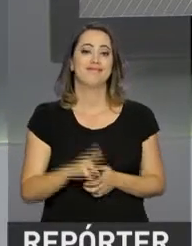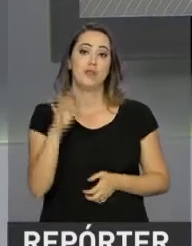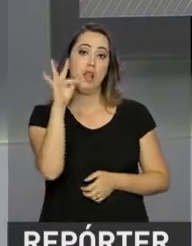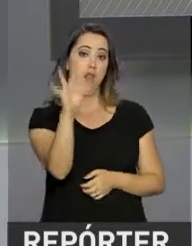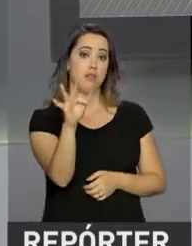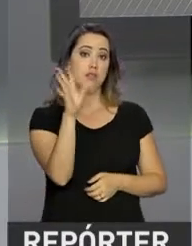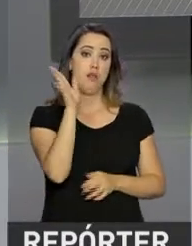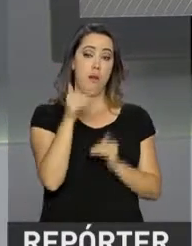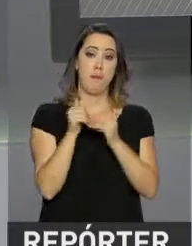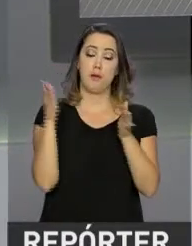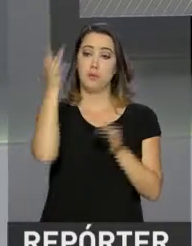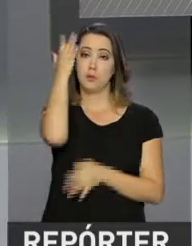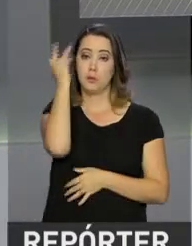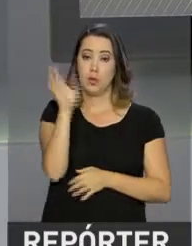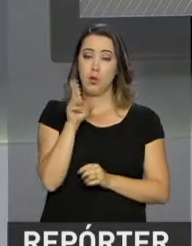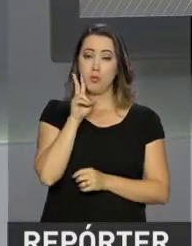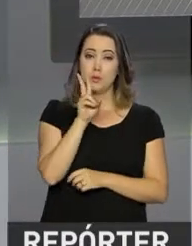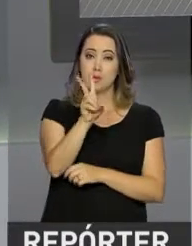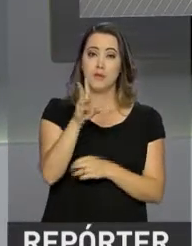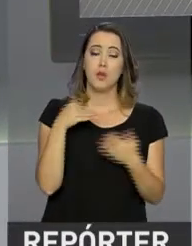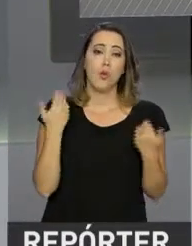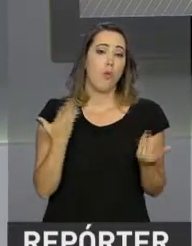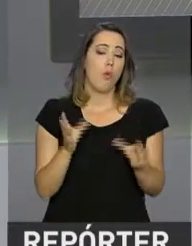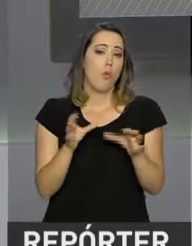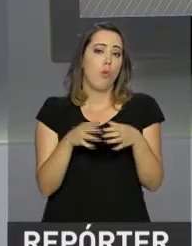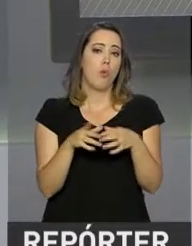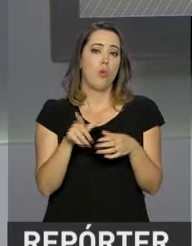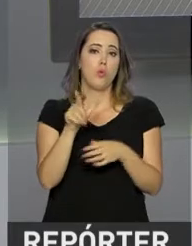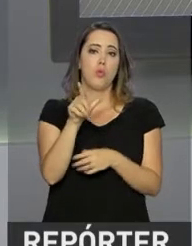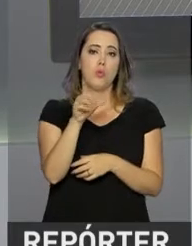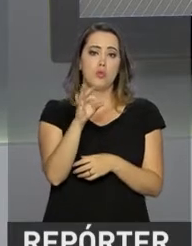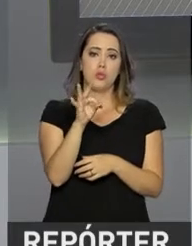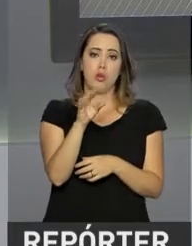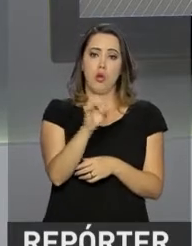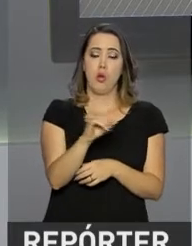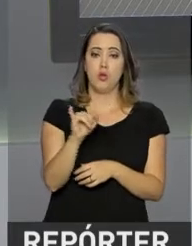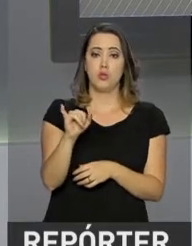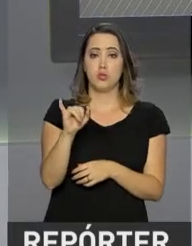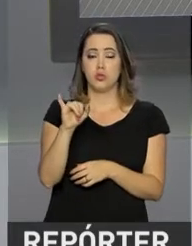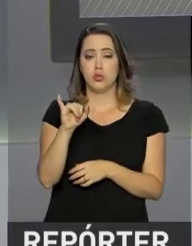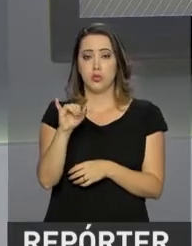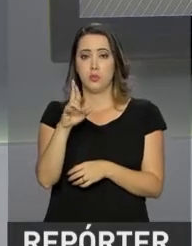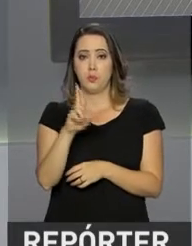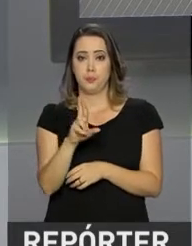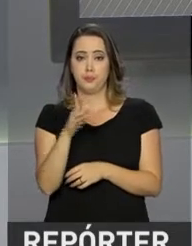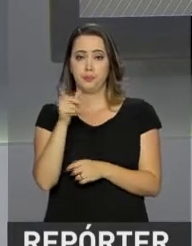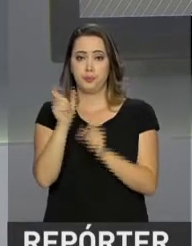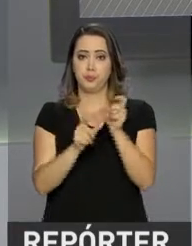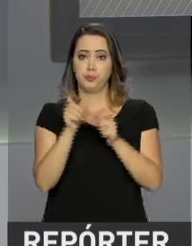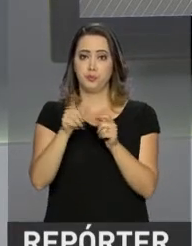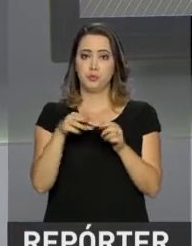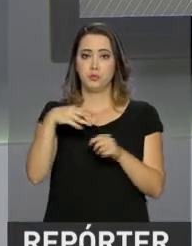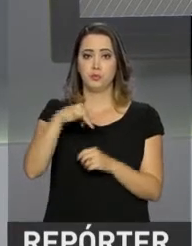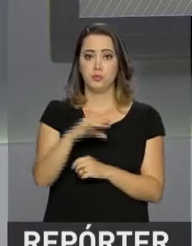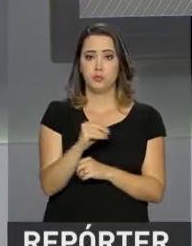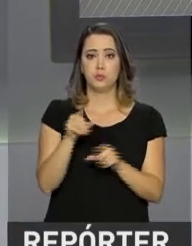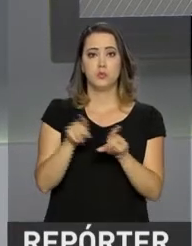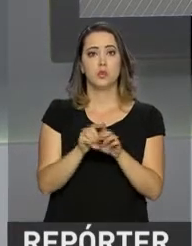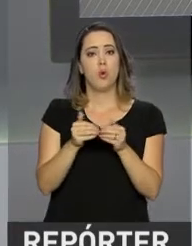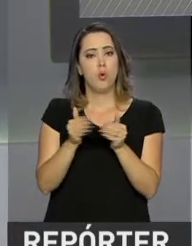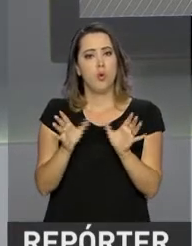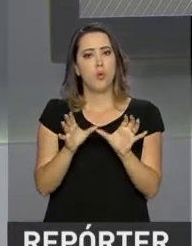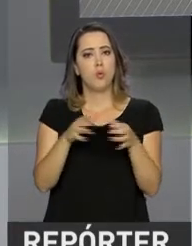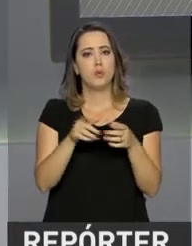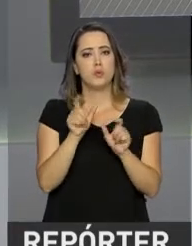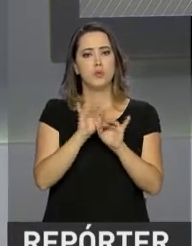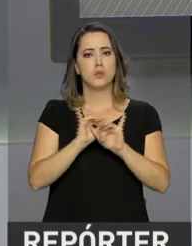receita federal abre amanhã consulta ao lote residual de restituição do imposto de renda pessoa física do mês de maio o lote